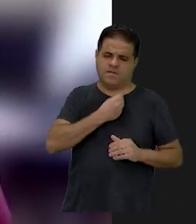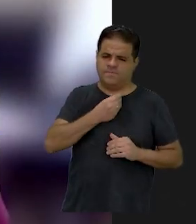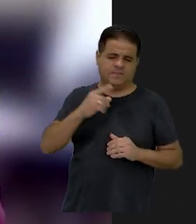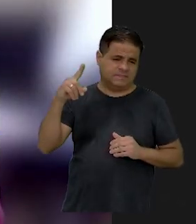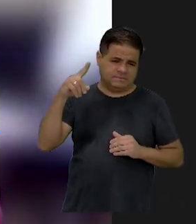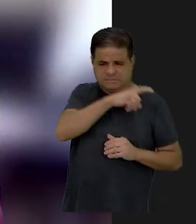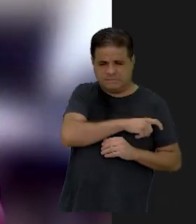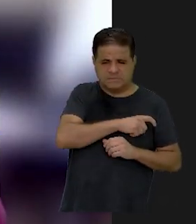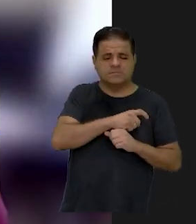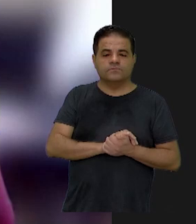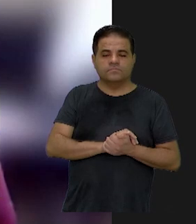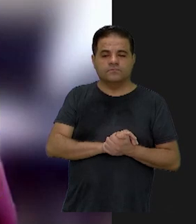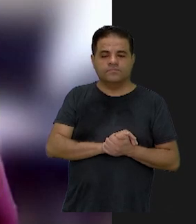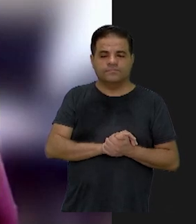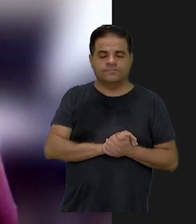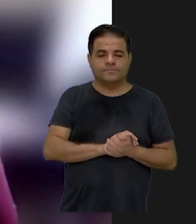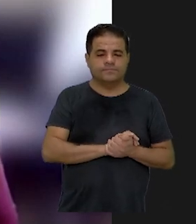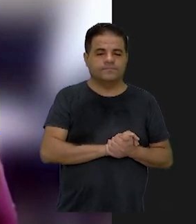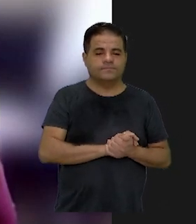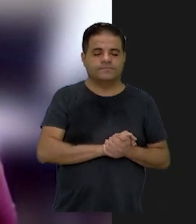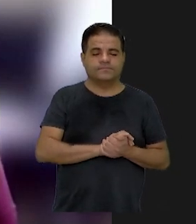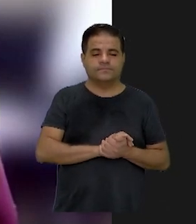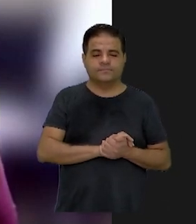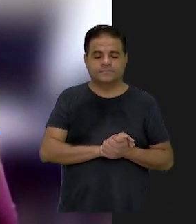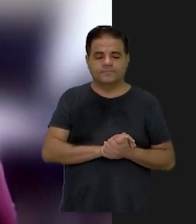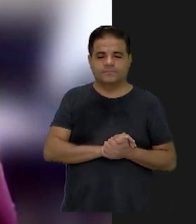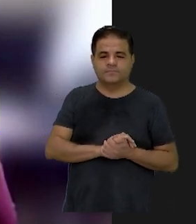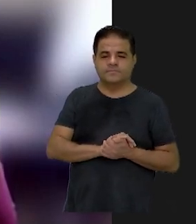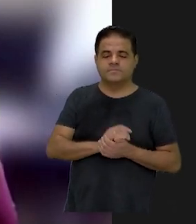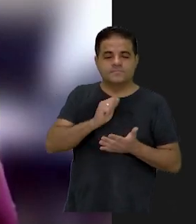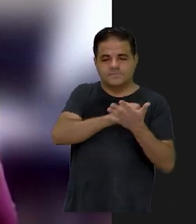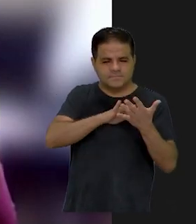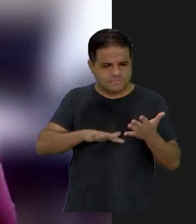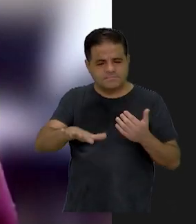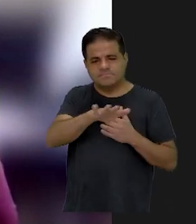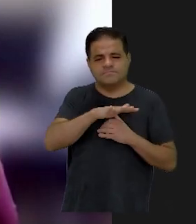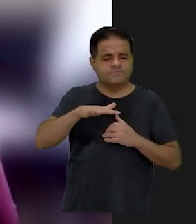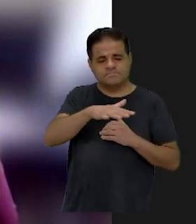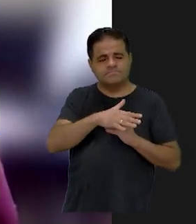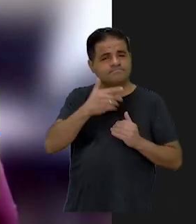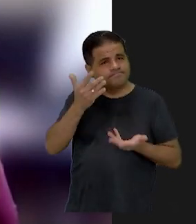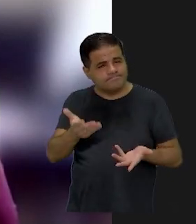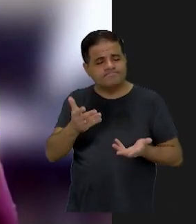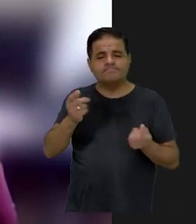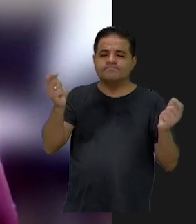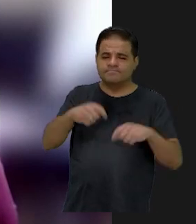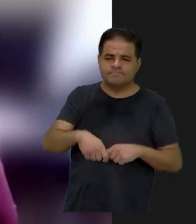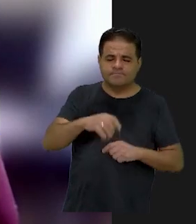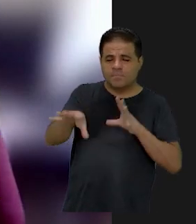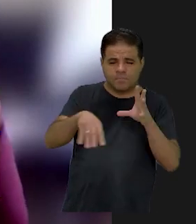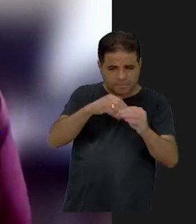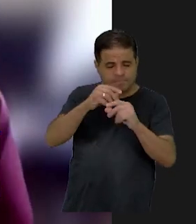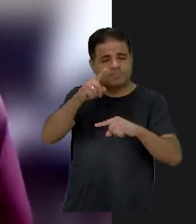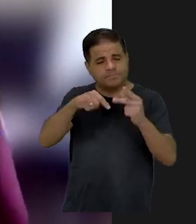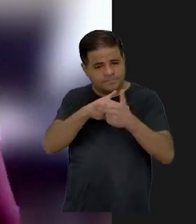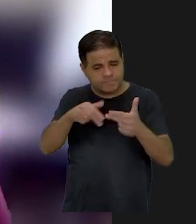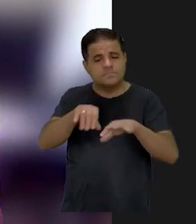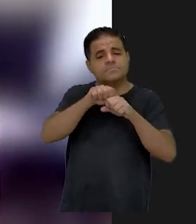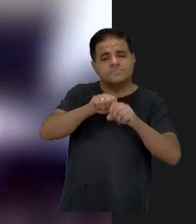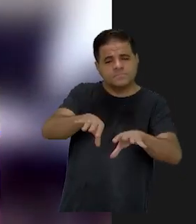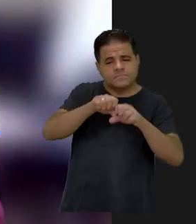e tenta mostrar o quanto de física, o quanto de matemática e o quanto de economia estão envolvidos